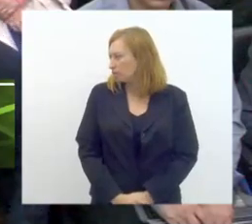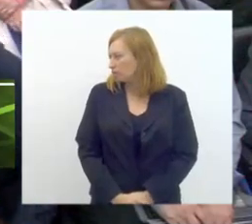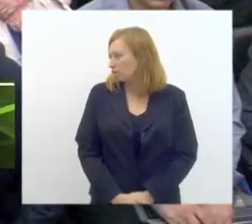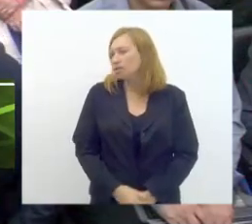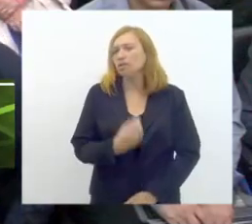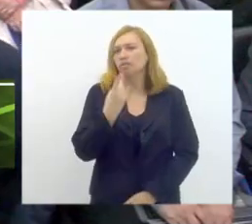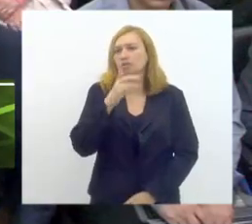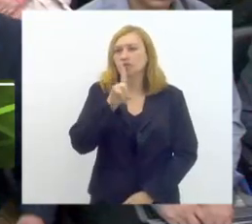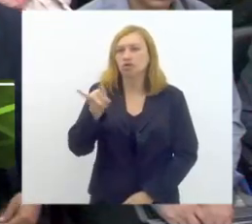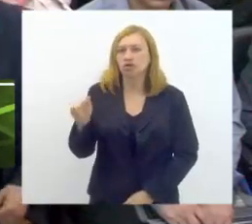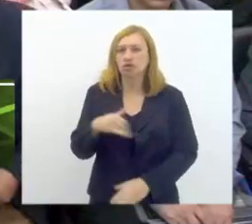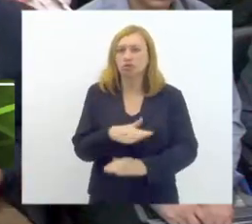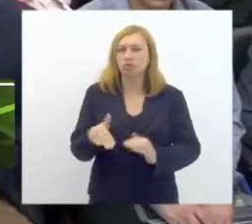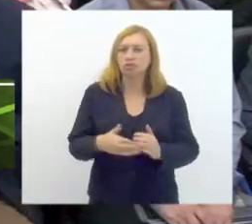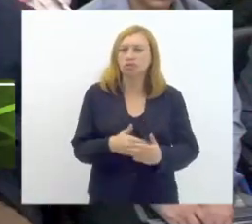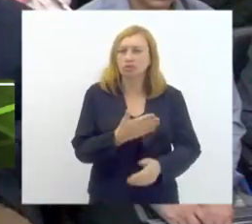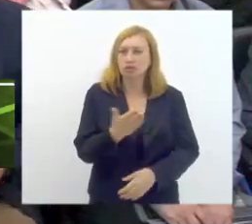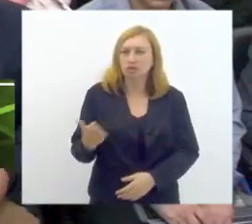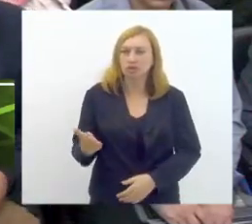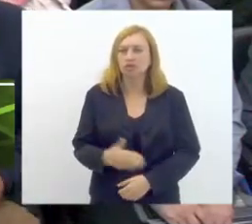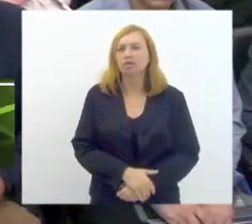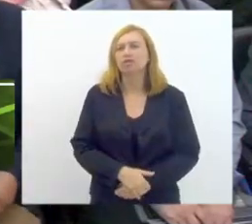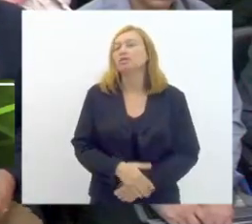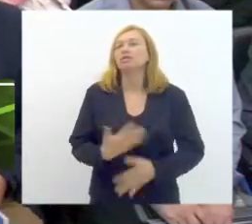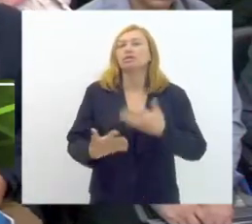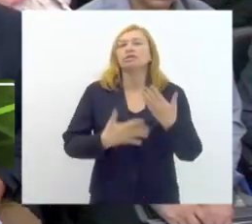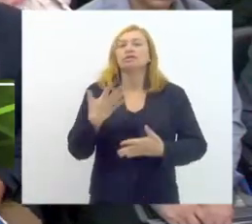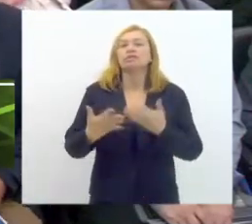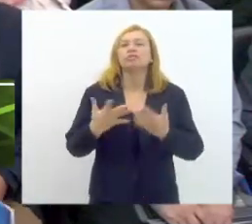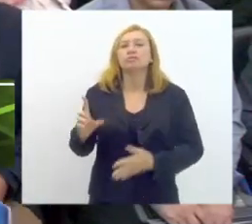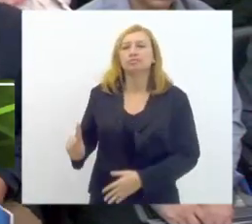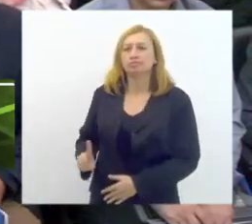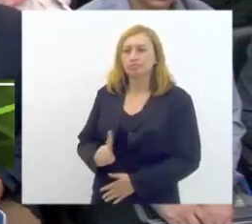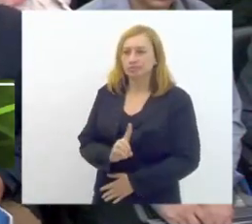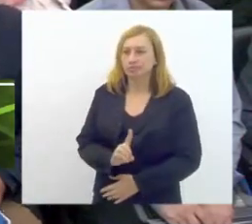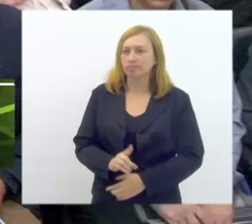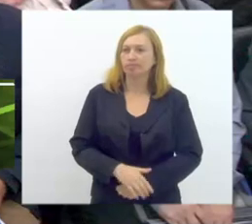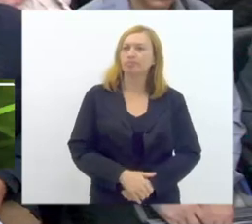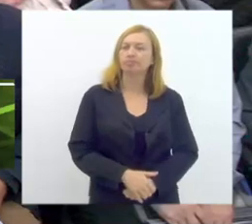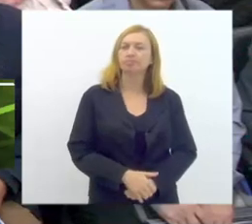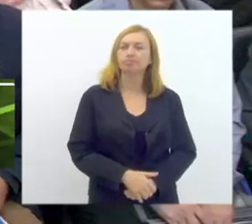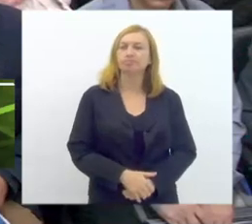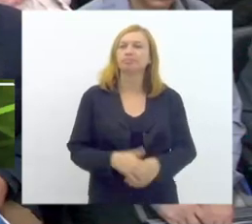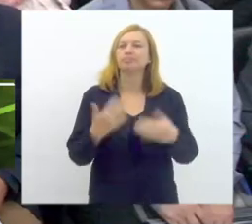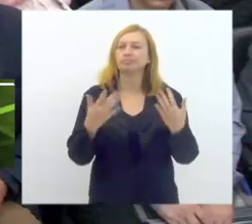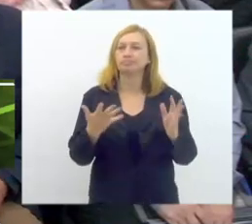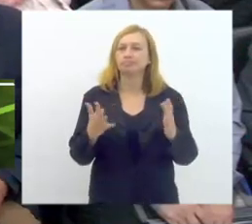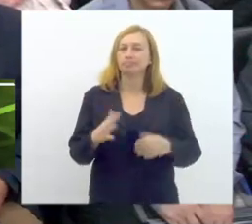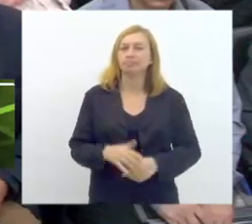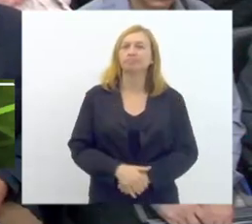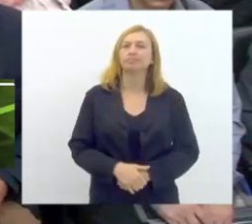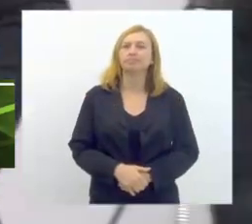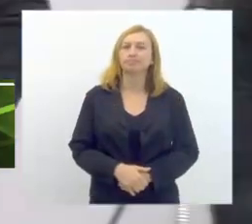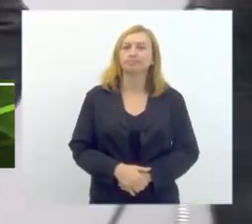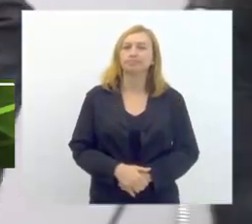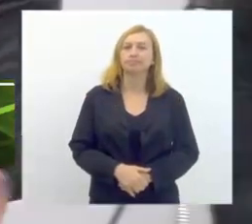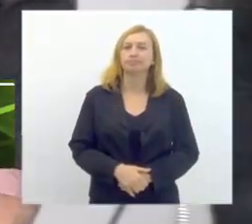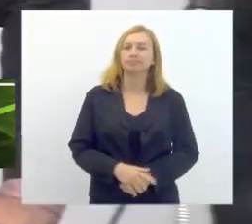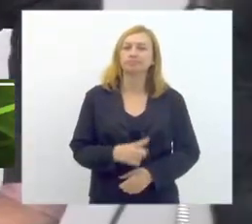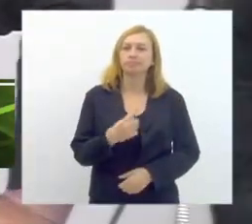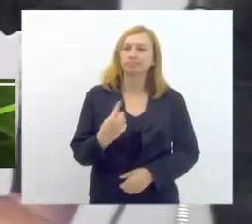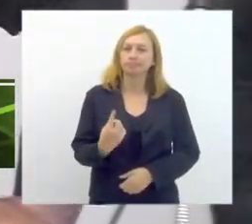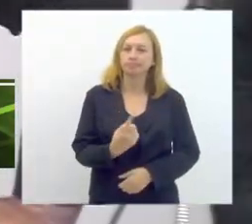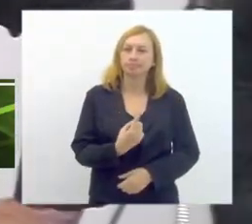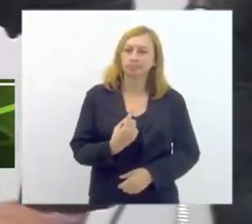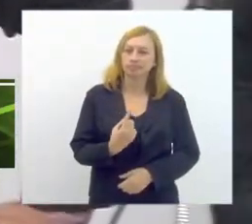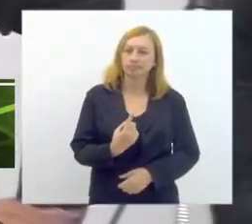Bom dia a todas, bom dia a todos. É um enorme prazer estar aqui. Eu queria cumprimentar primeiro nosso anfitrião,